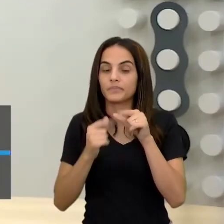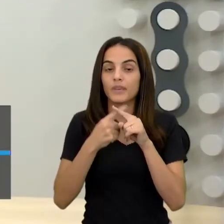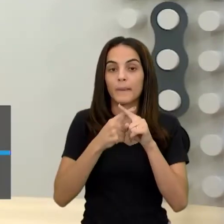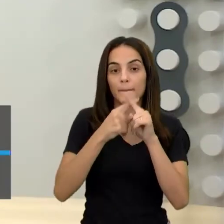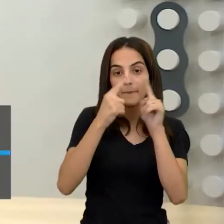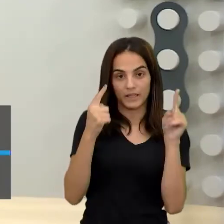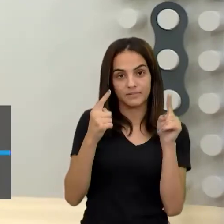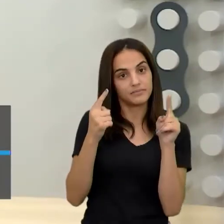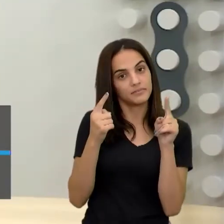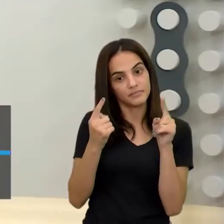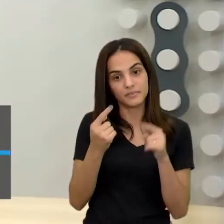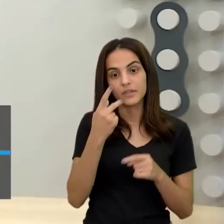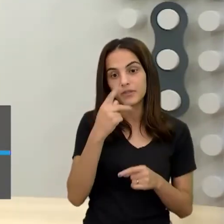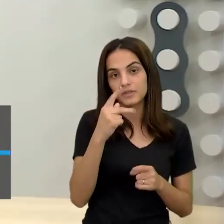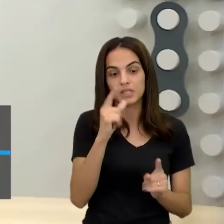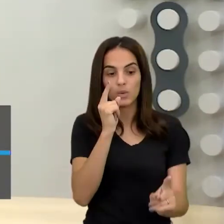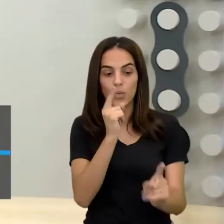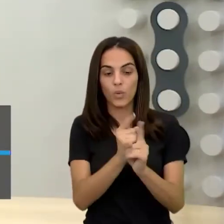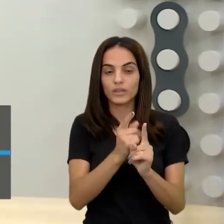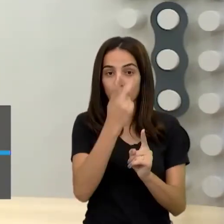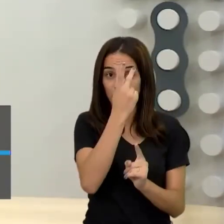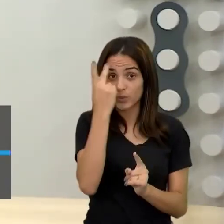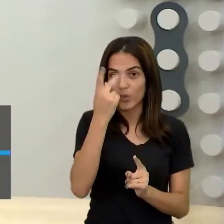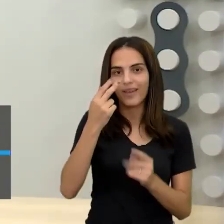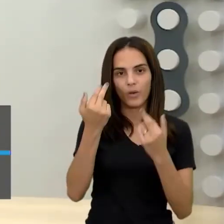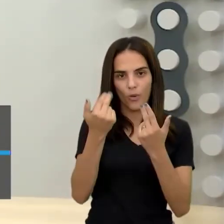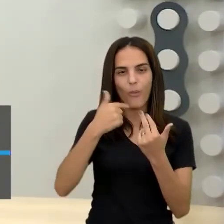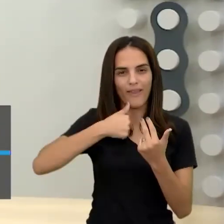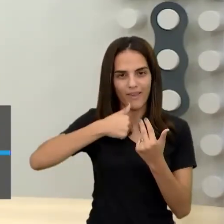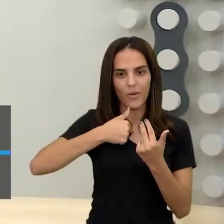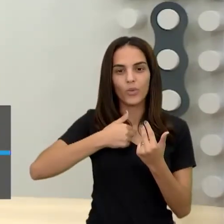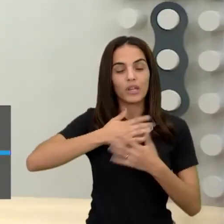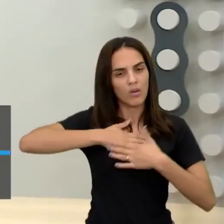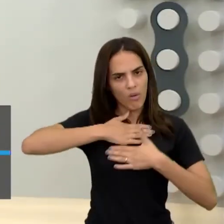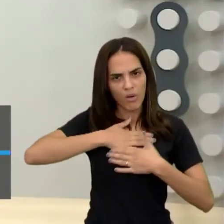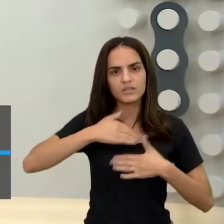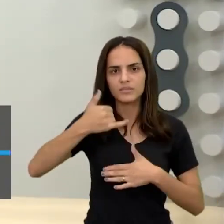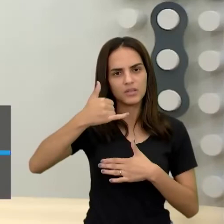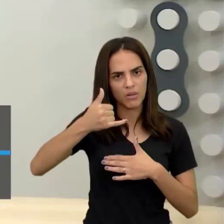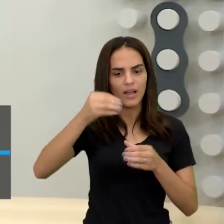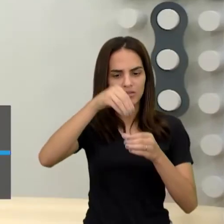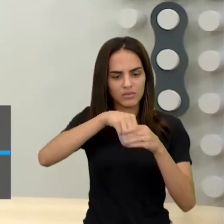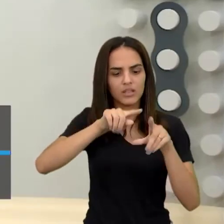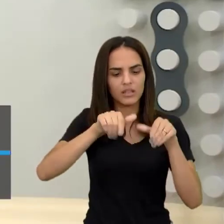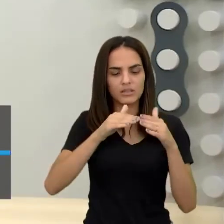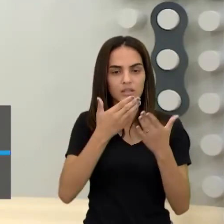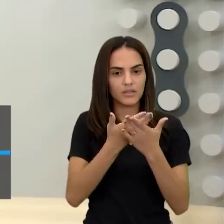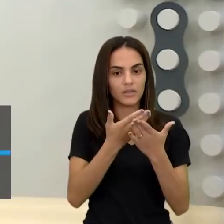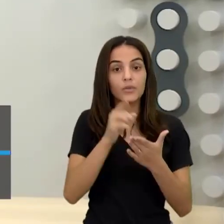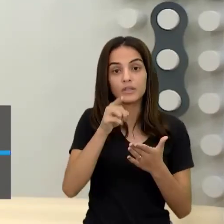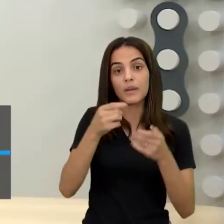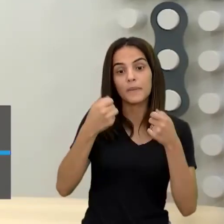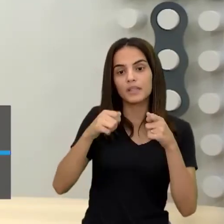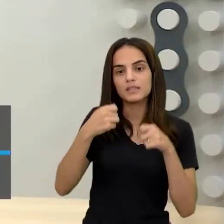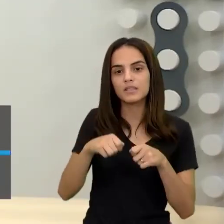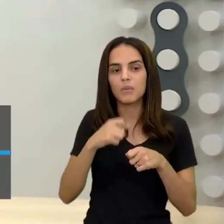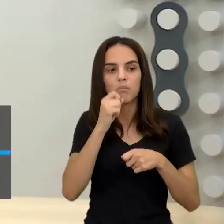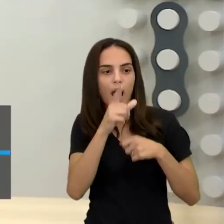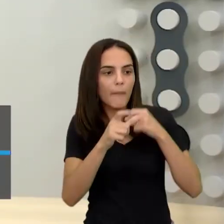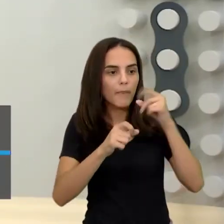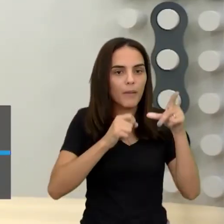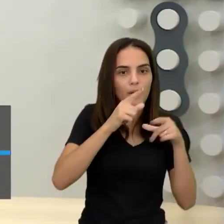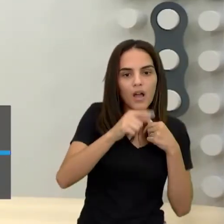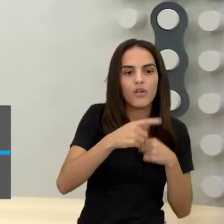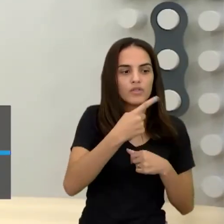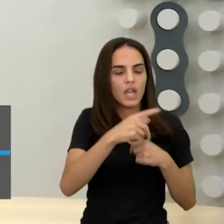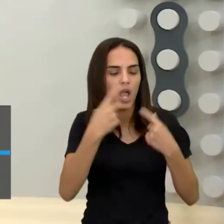é assim que funciona. Se você encontra alguém como eu, que é a favor de alguma coisa, você tem que fazer isso. Não é você gritar comigo que